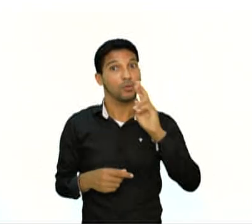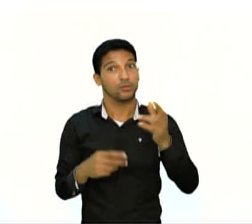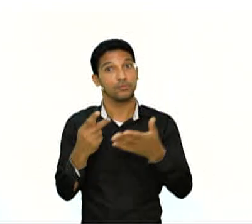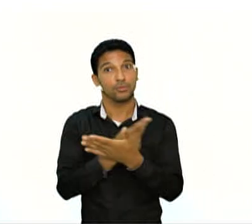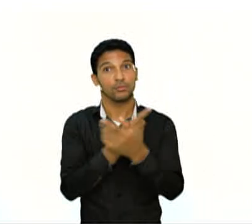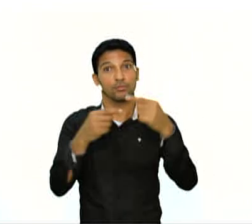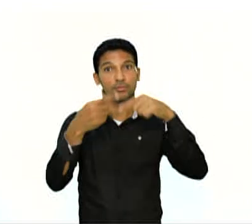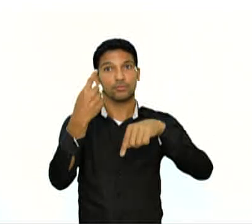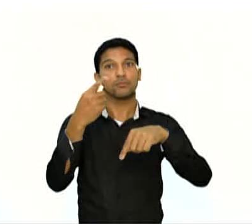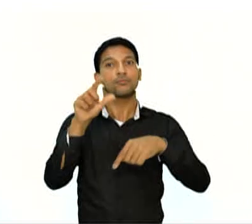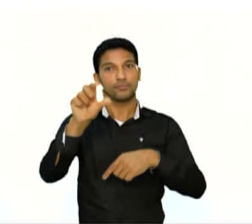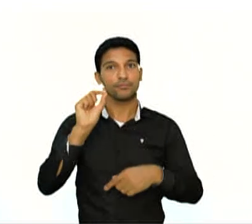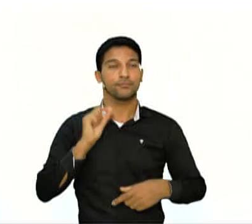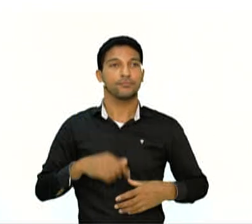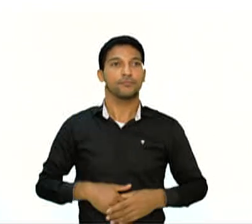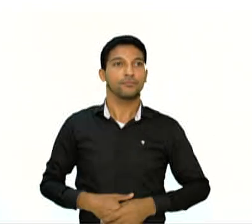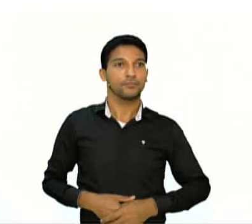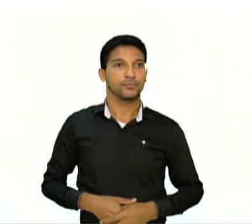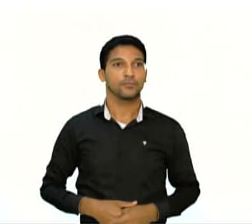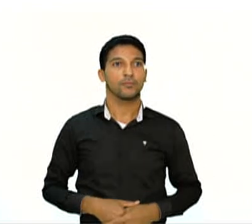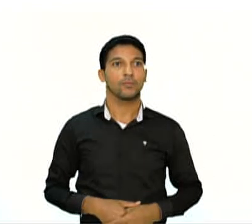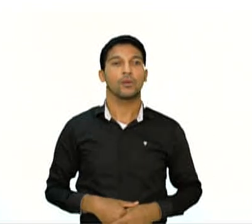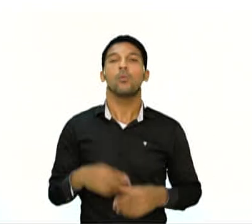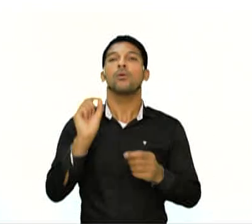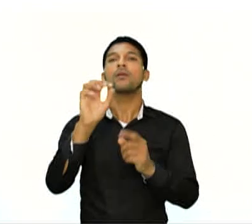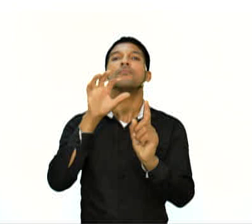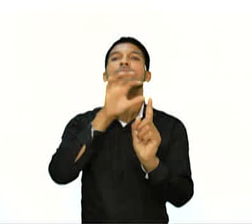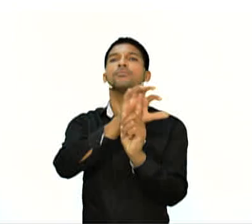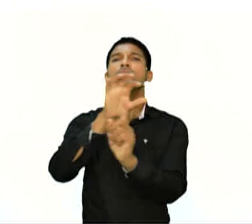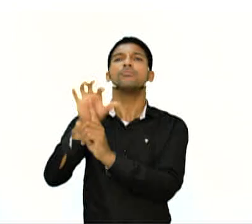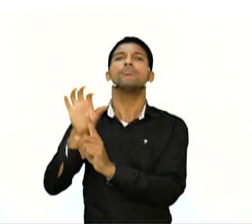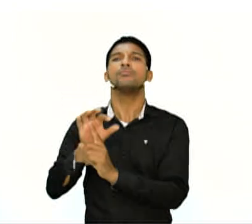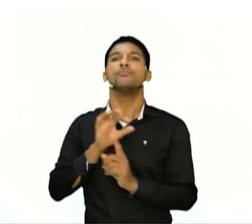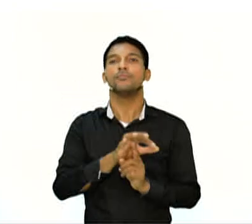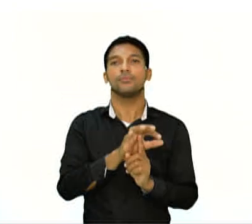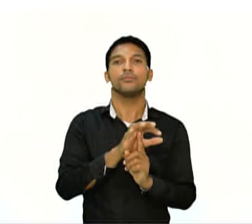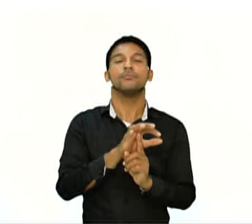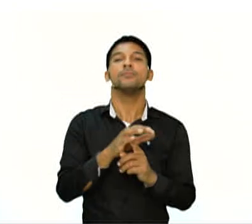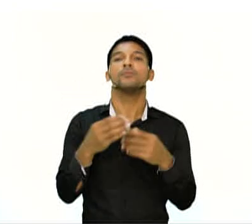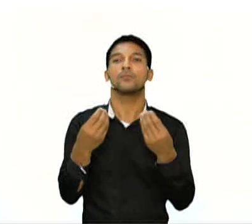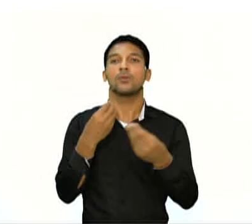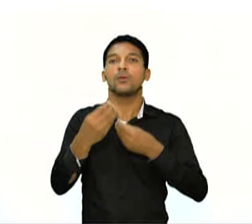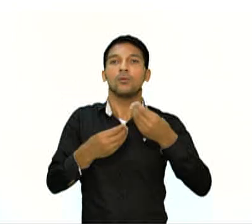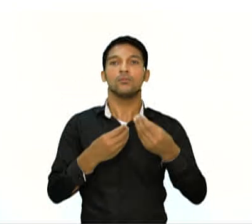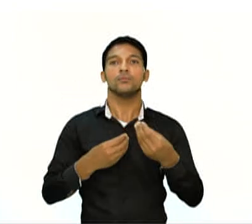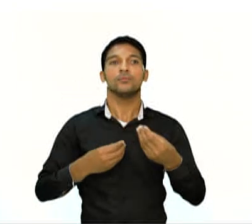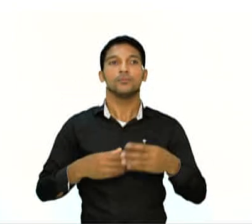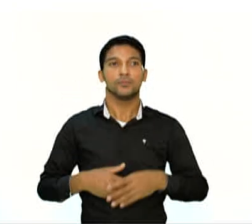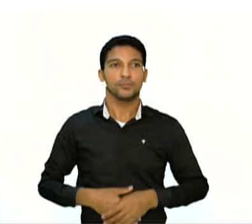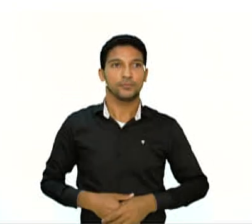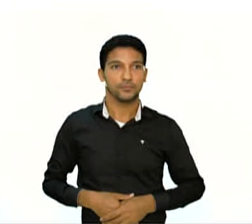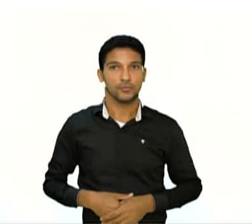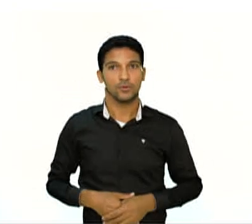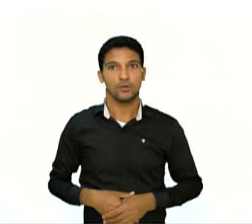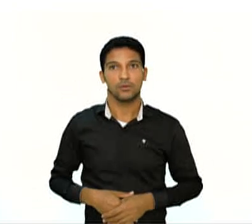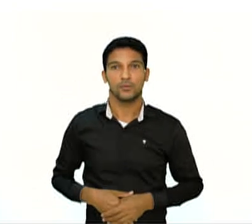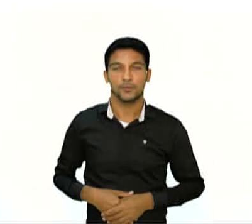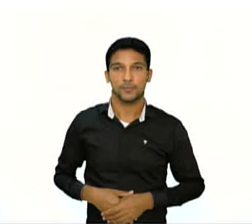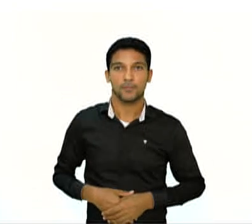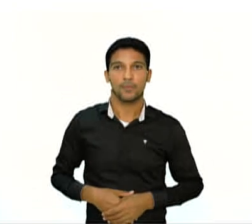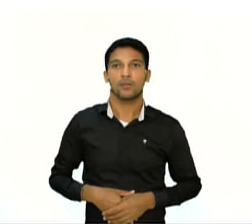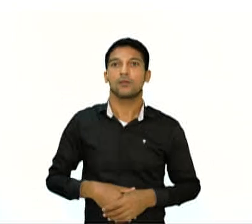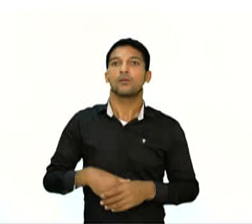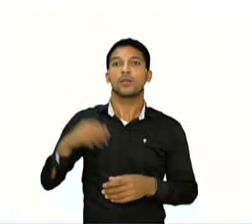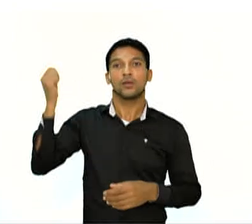para as consequências das ações humanas, fatores externos, como a explosão de explosões solares, influenciaram no aumento